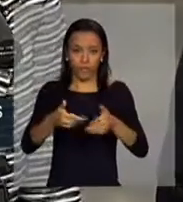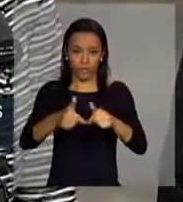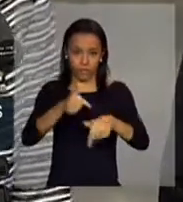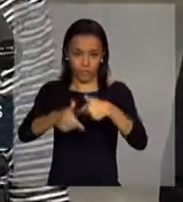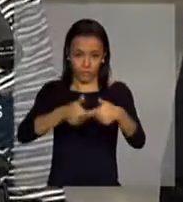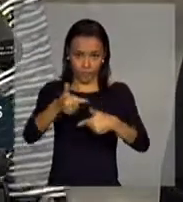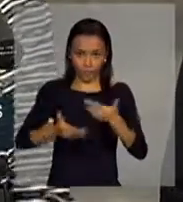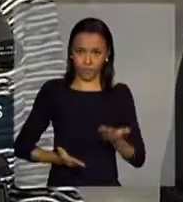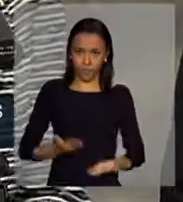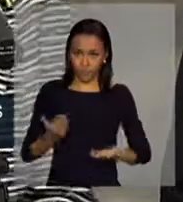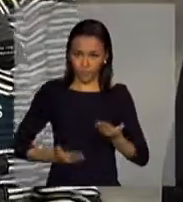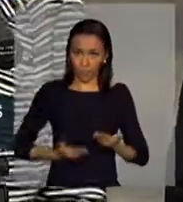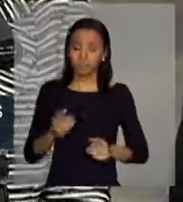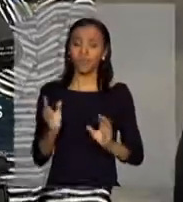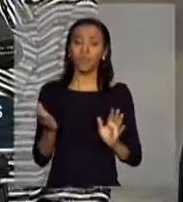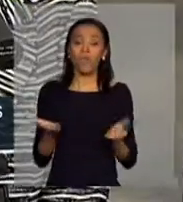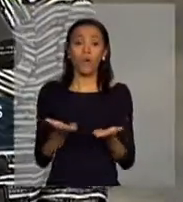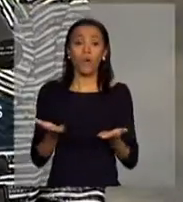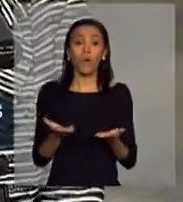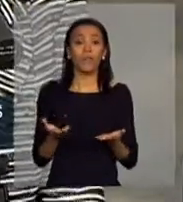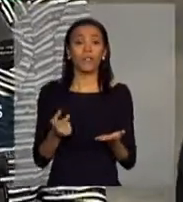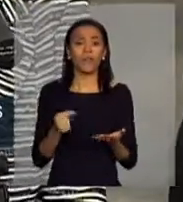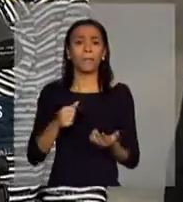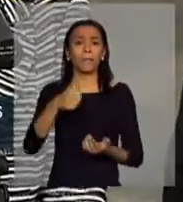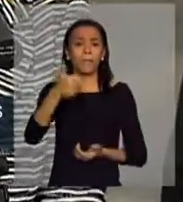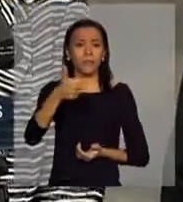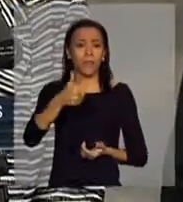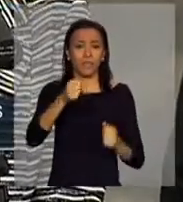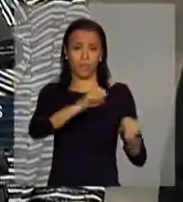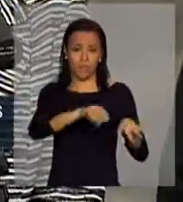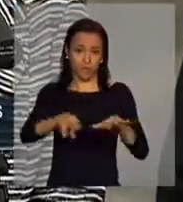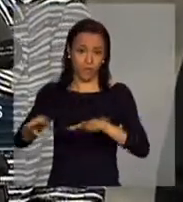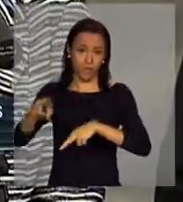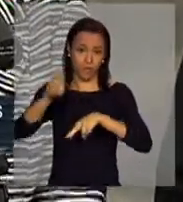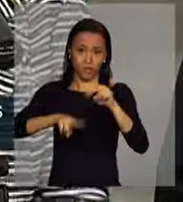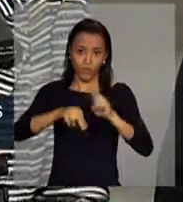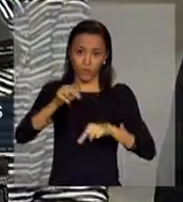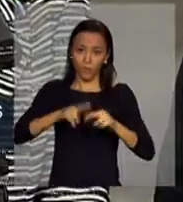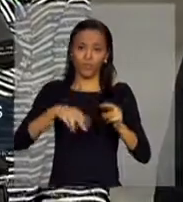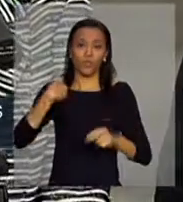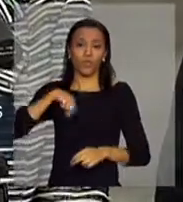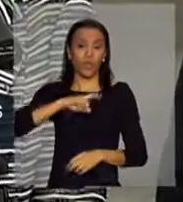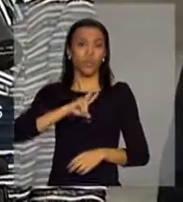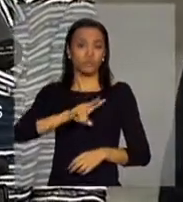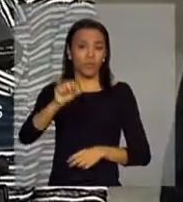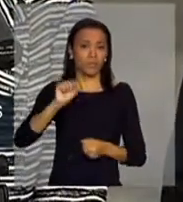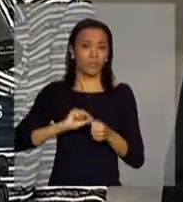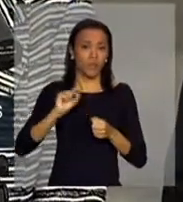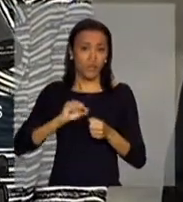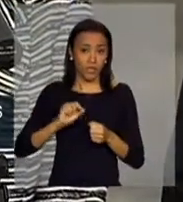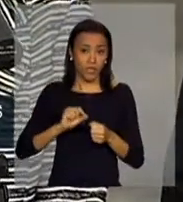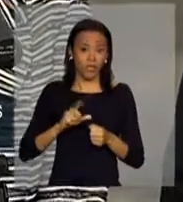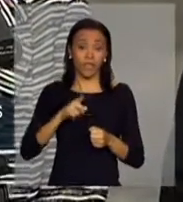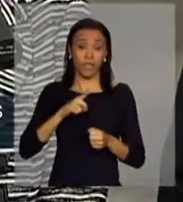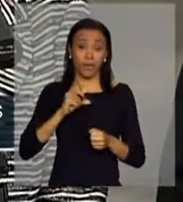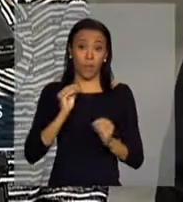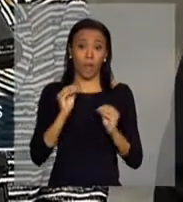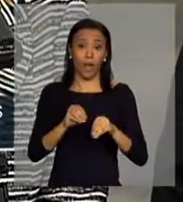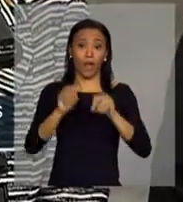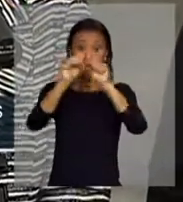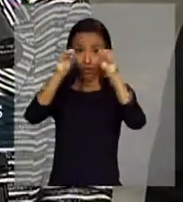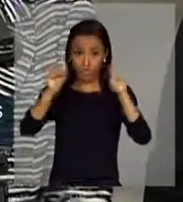que é importante é que agora, na primeira semana de junho, nós já vamos estar com um sistema, um portal,